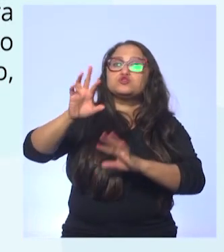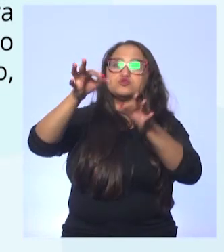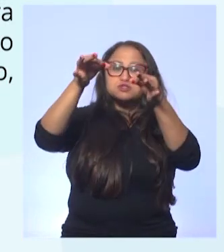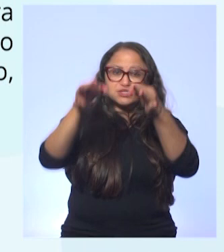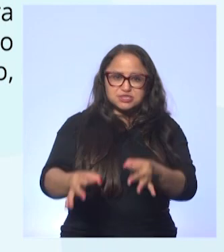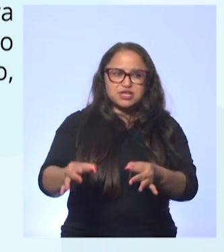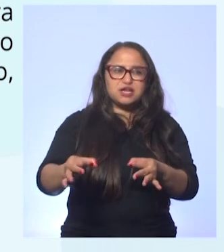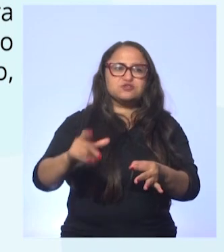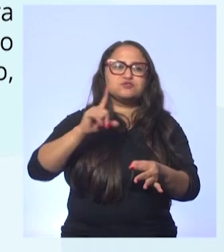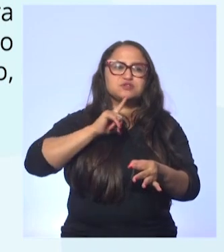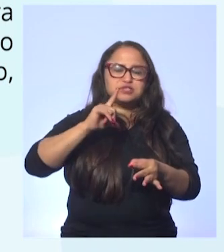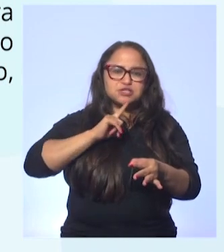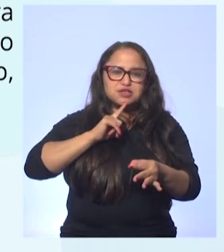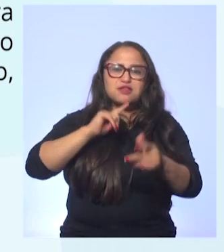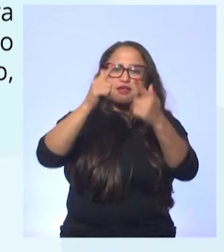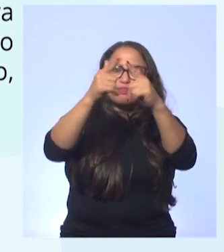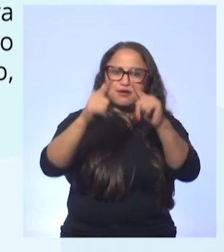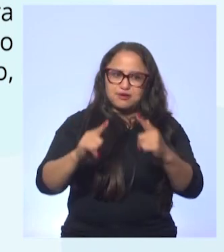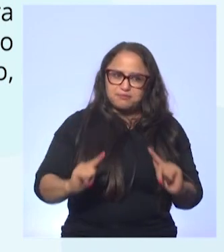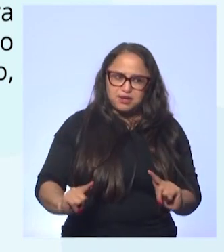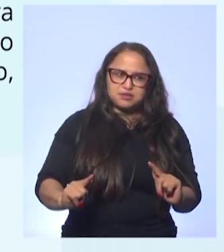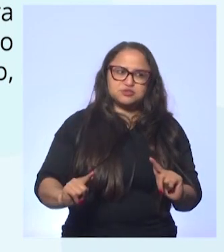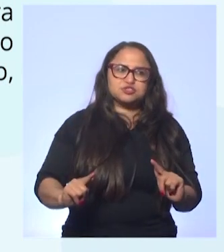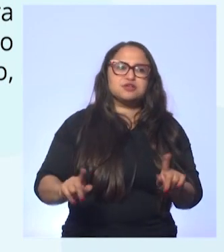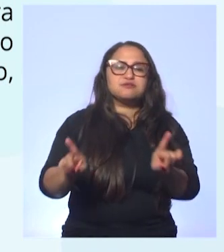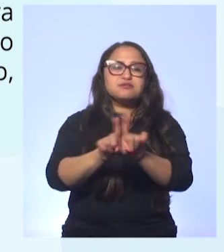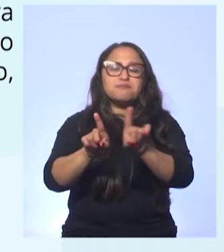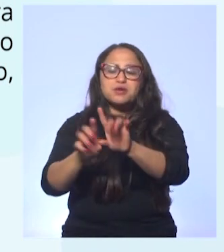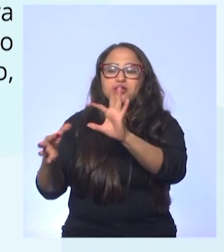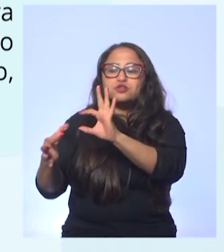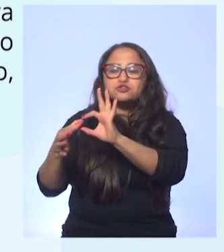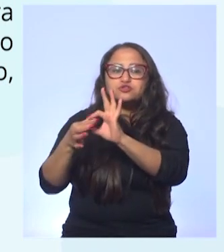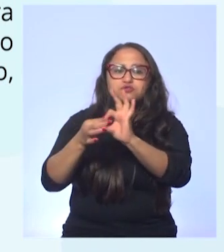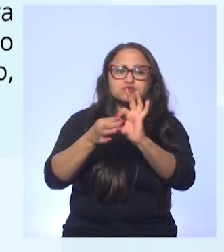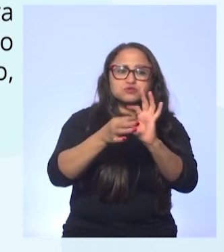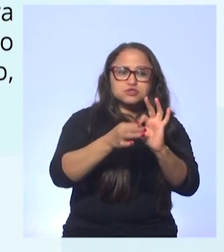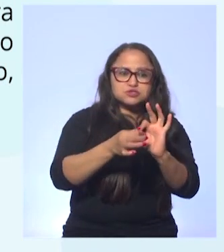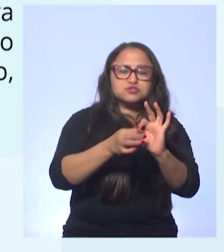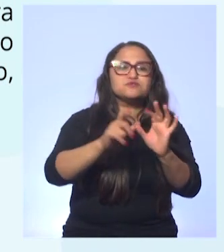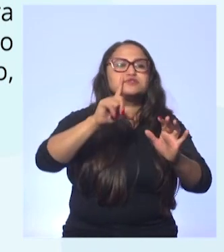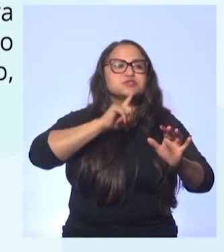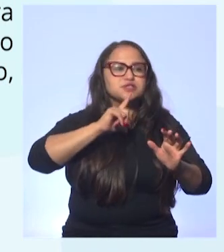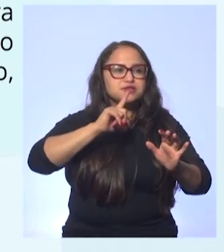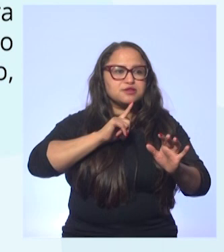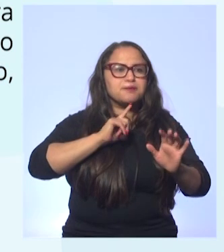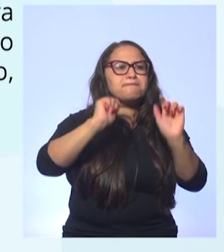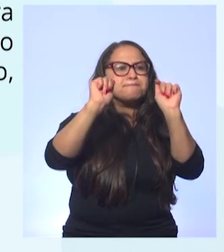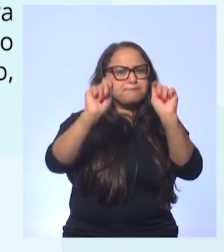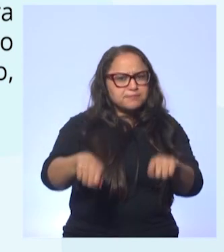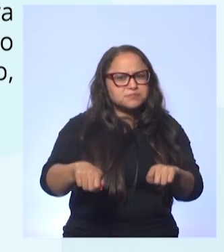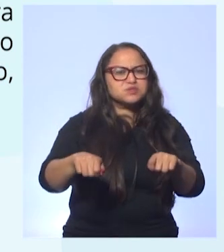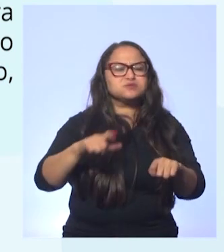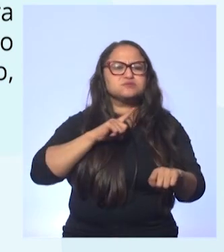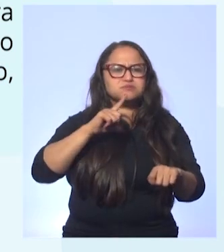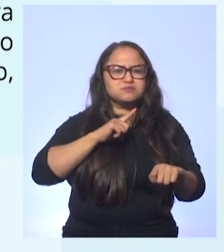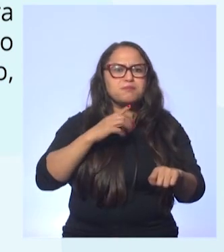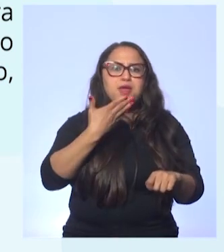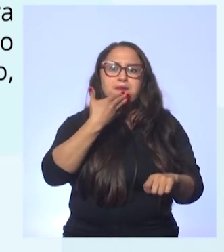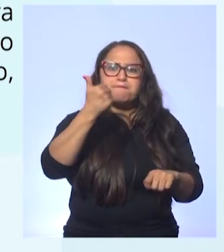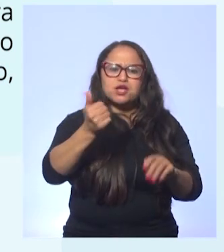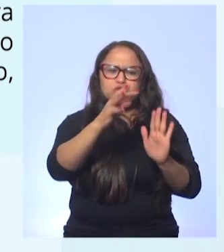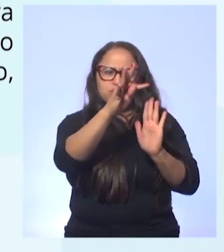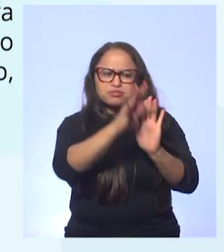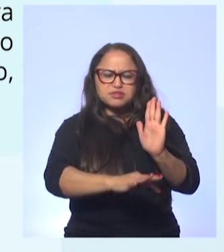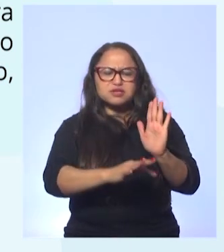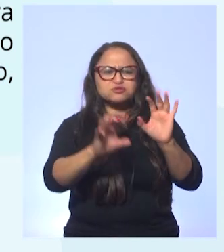das articulações gramaticais e dos conectivos que permitem a ligação harmoniosa entre